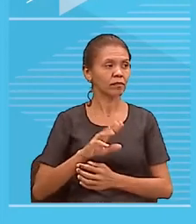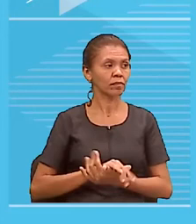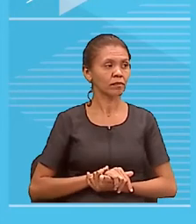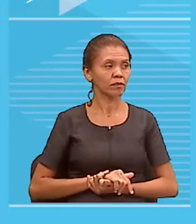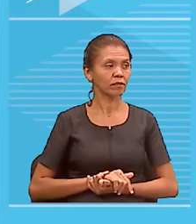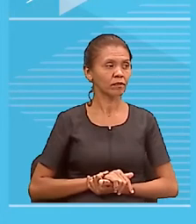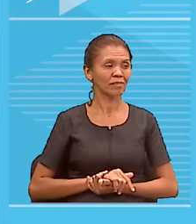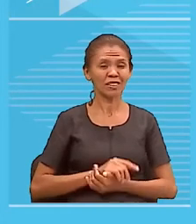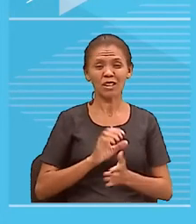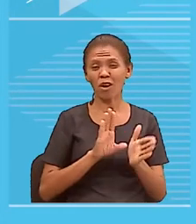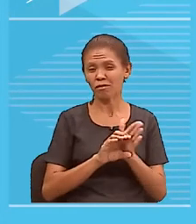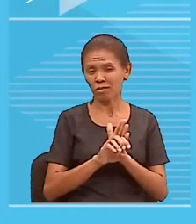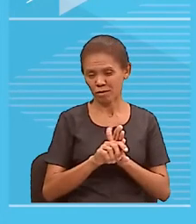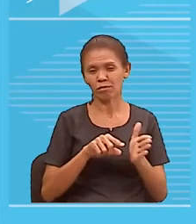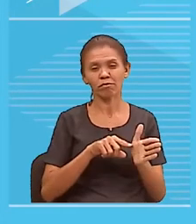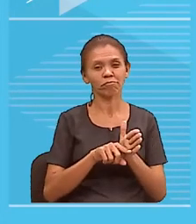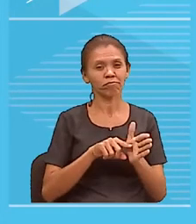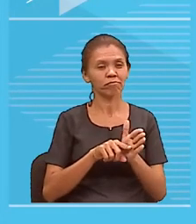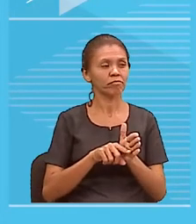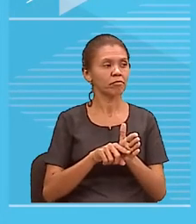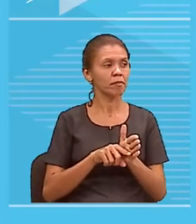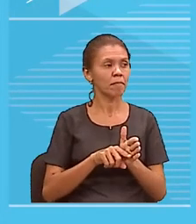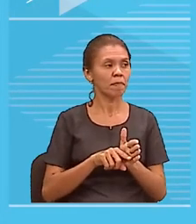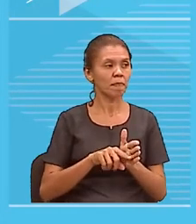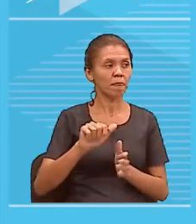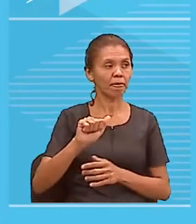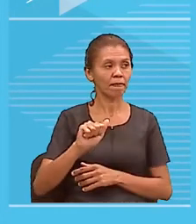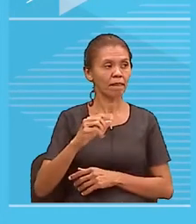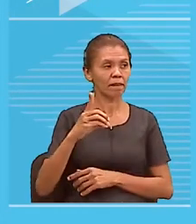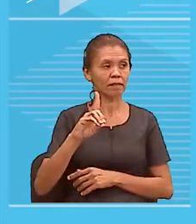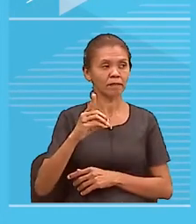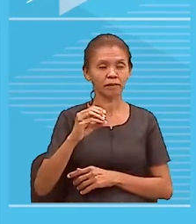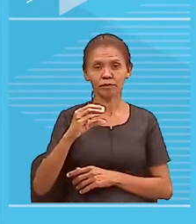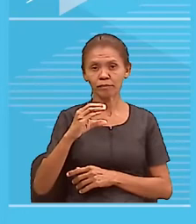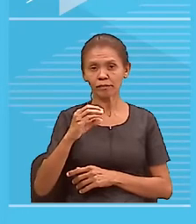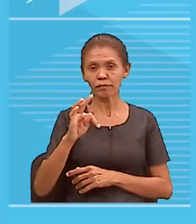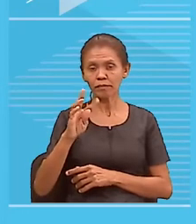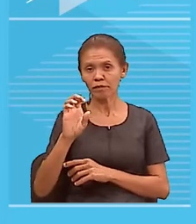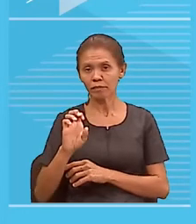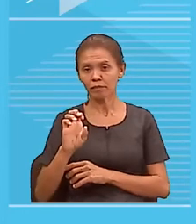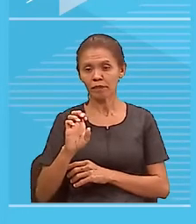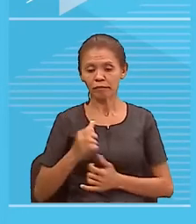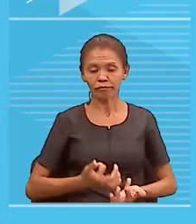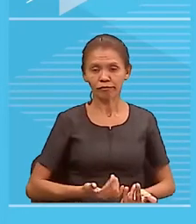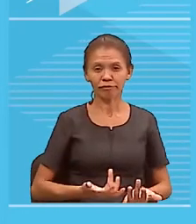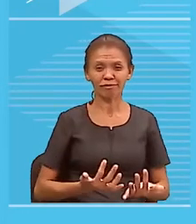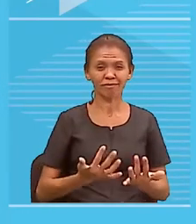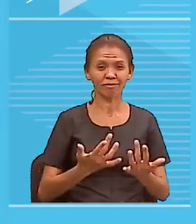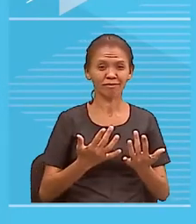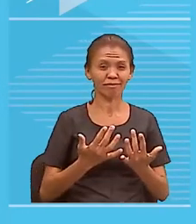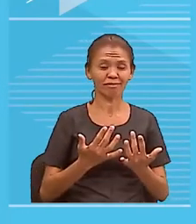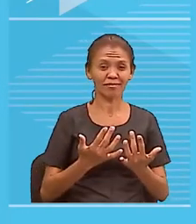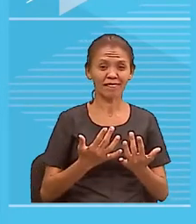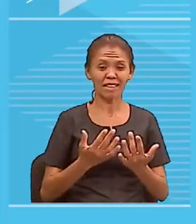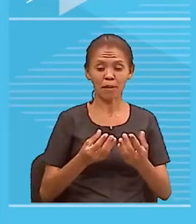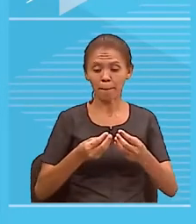procurem a procure no Google os adoçantes sob aquecimento eles vão de causar um